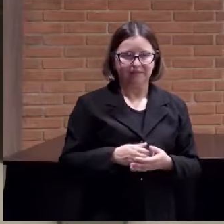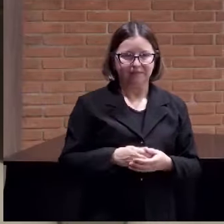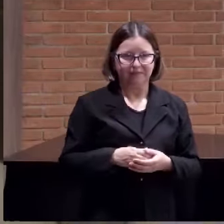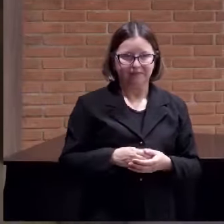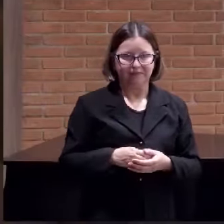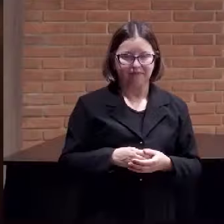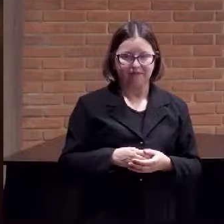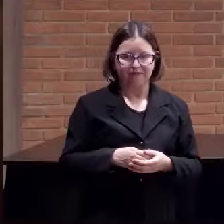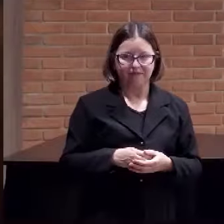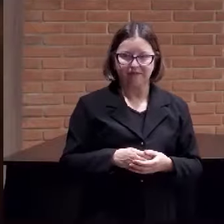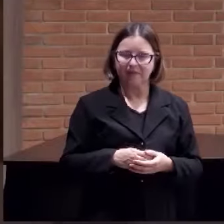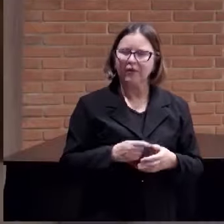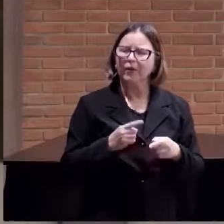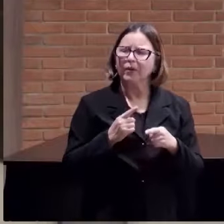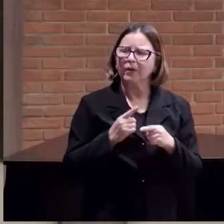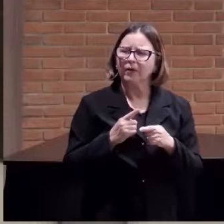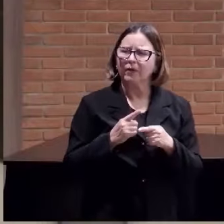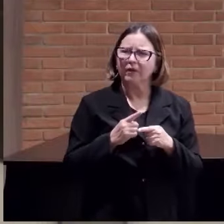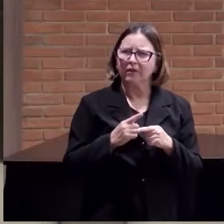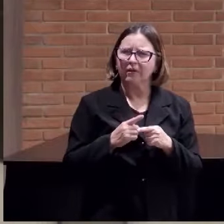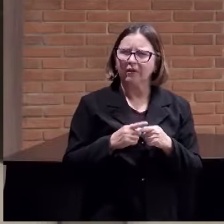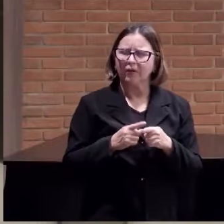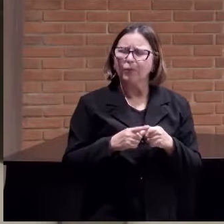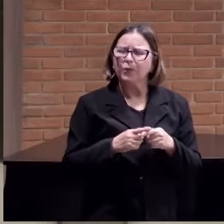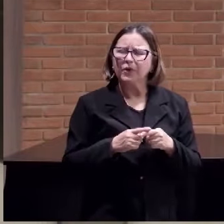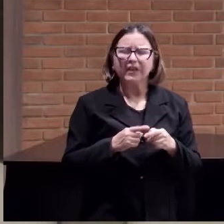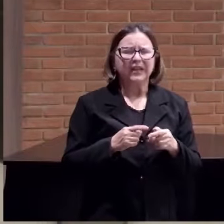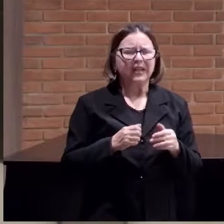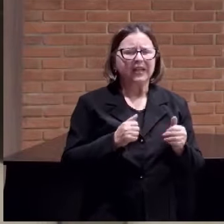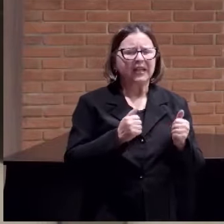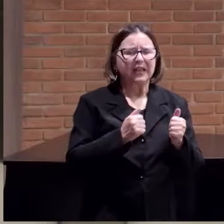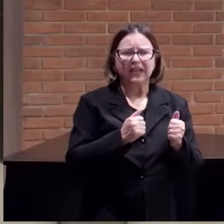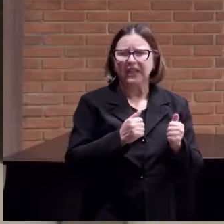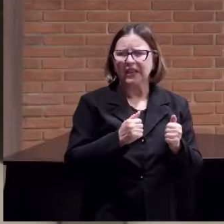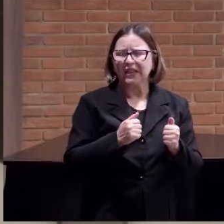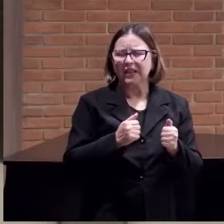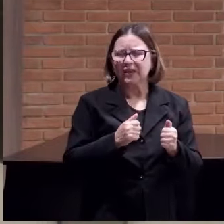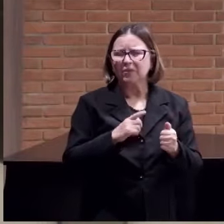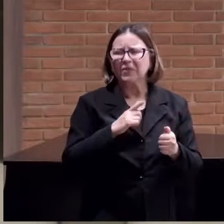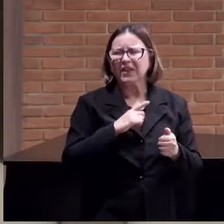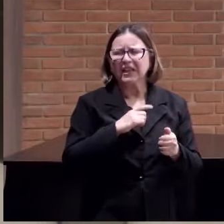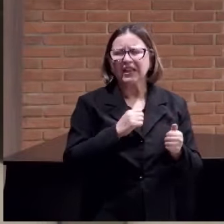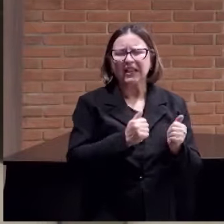Por que eles vão fazer isso, essa perseguição? Por que existe essa perseguição?